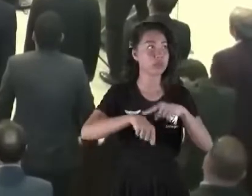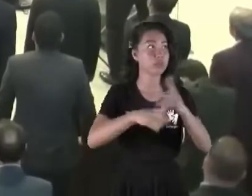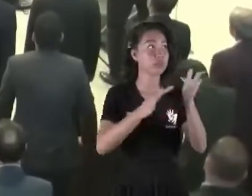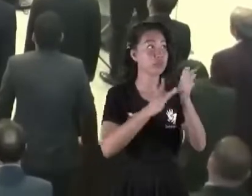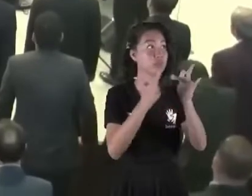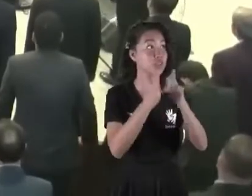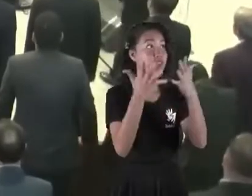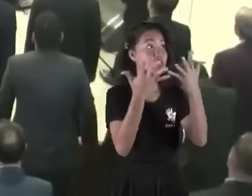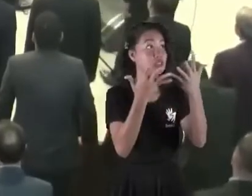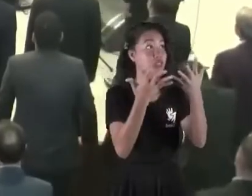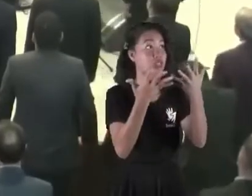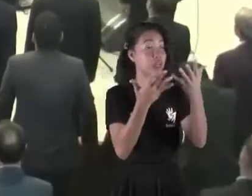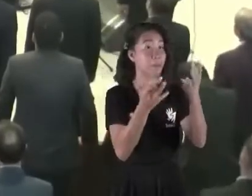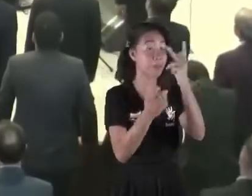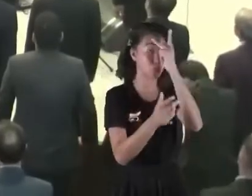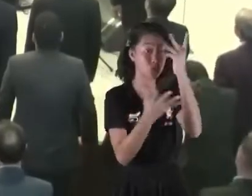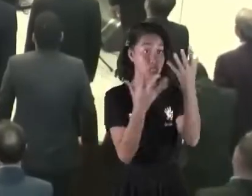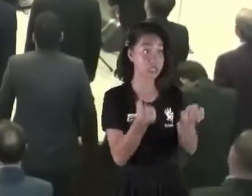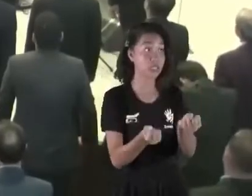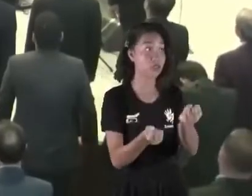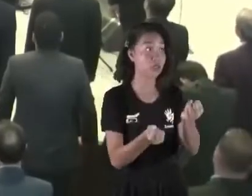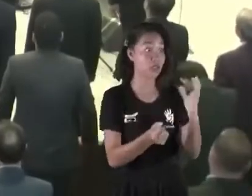Jesus já salvou